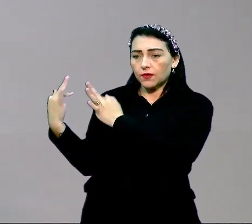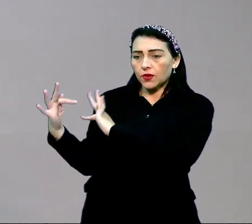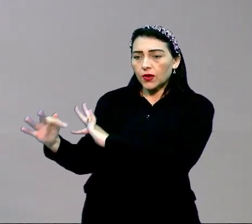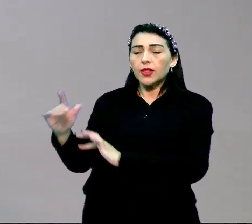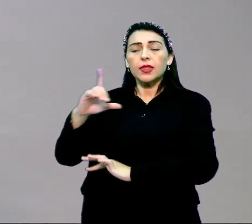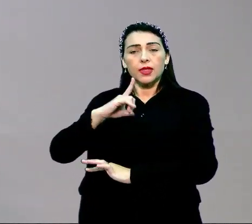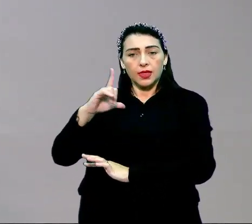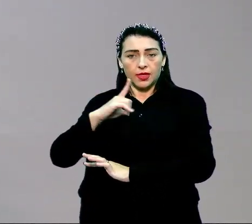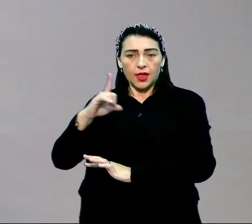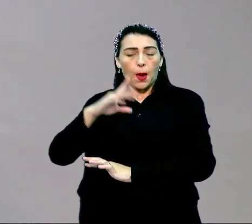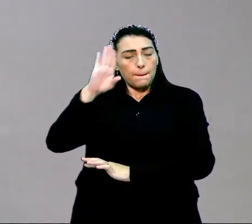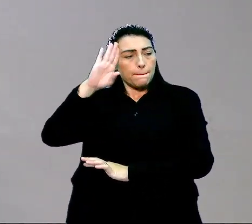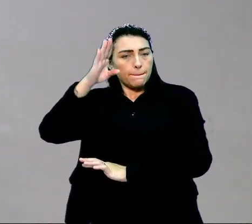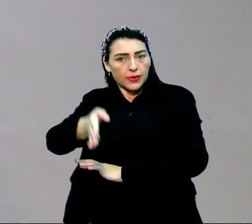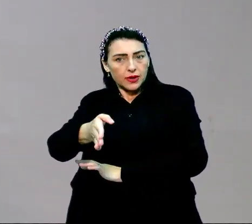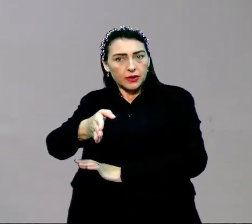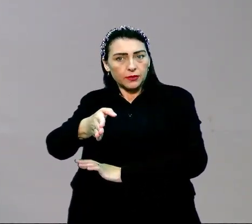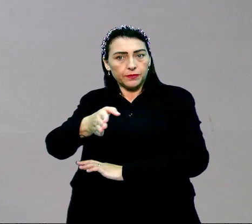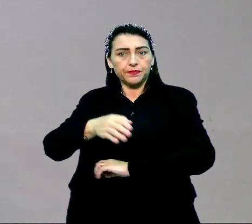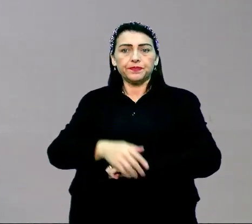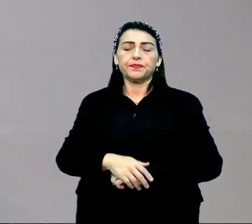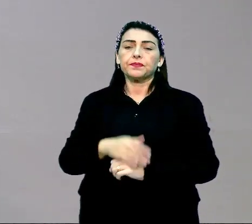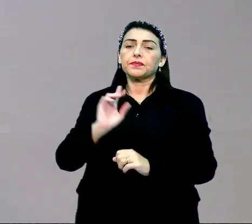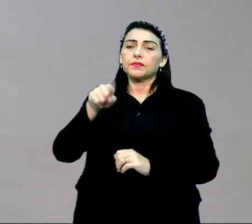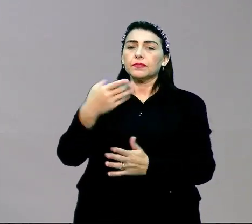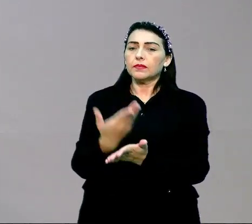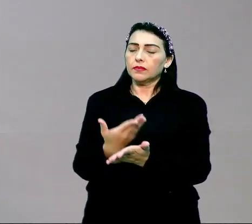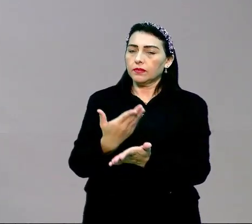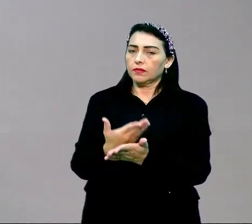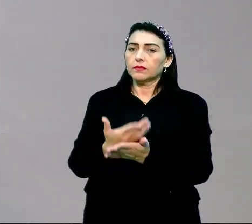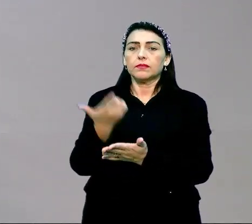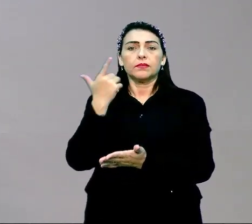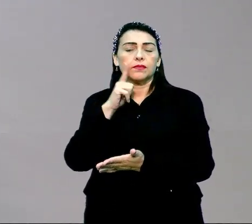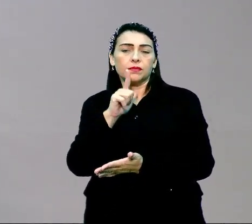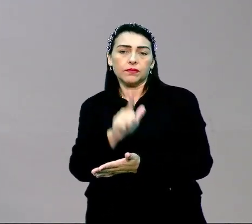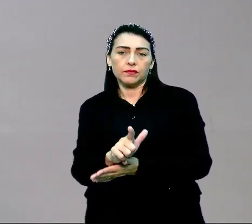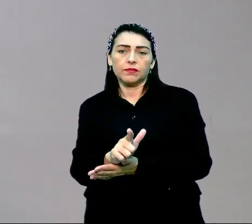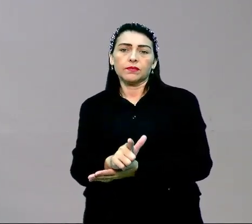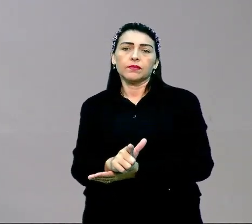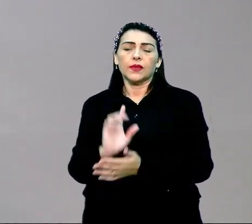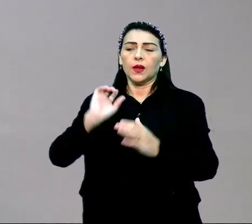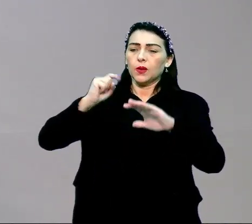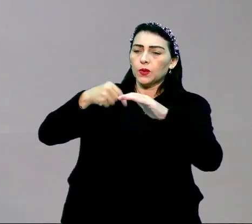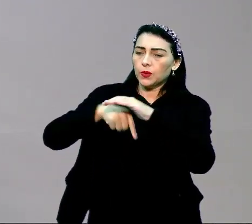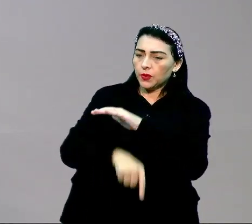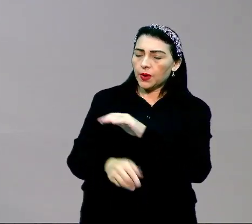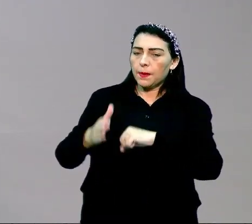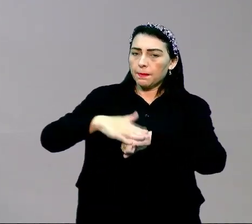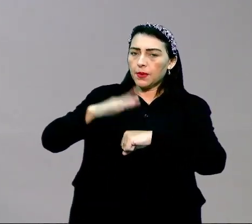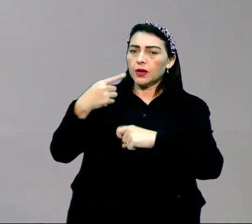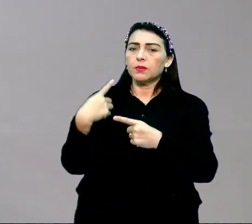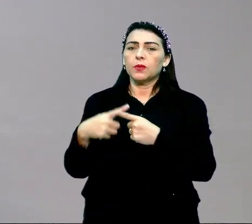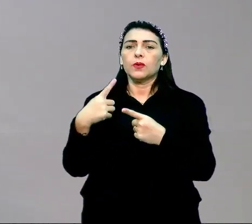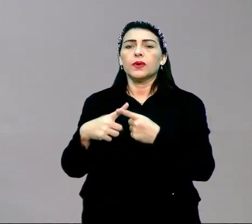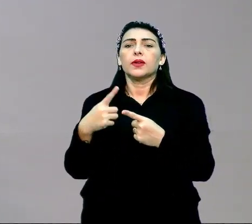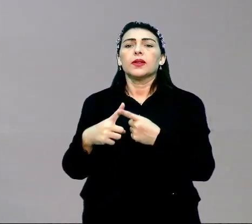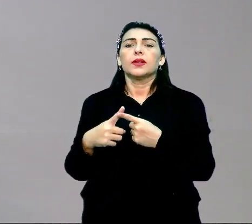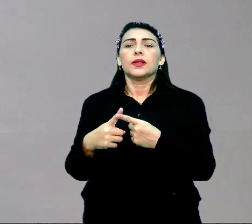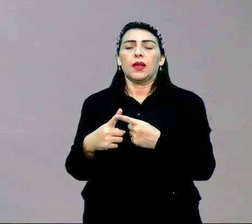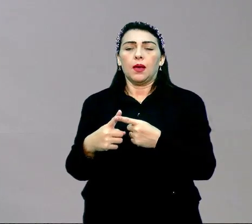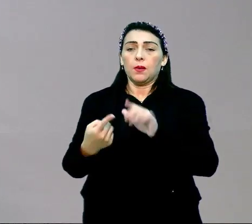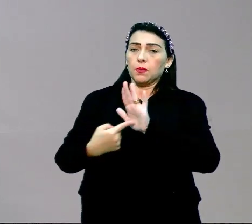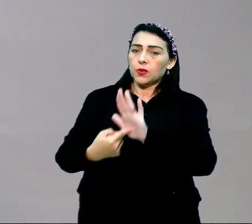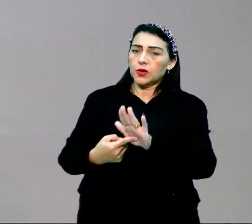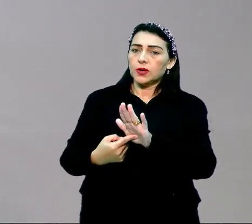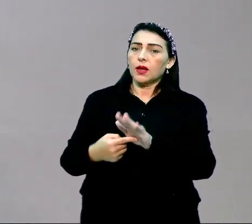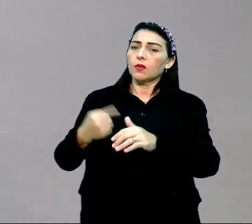esse direcionamento principal. Nas próximas aulas a gente vai conseguir aprofundar ainda um pouco mais, porque a gente ainda vai abordar